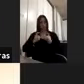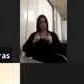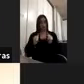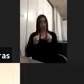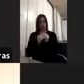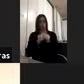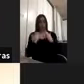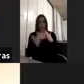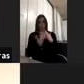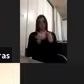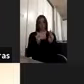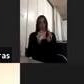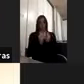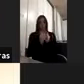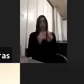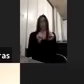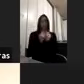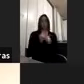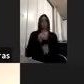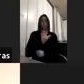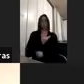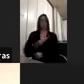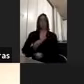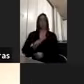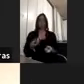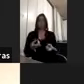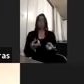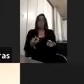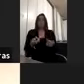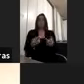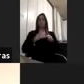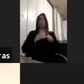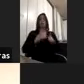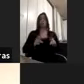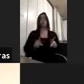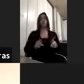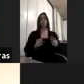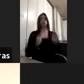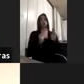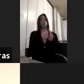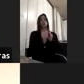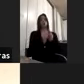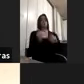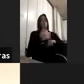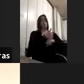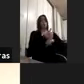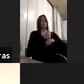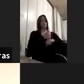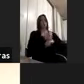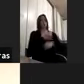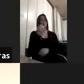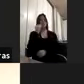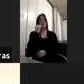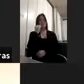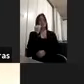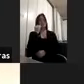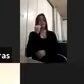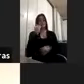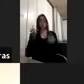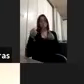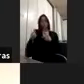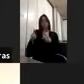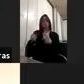do governo, e a gente percebe a postura da empresa, Gilson, de tentar desqualificar o sindicato,